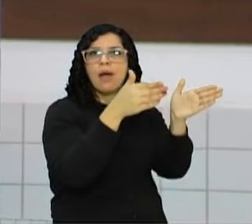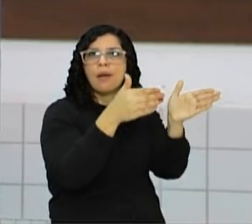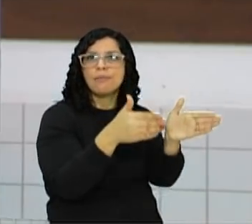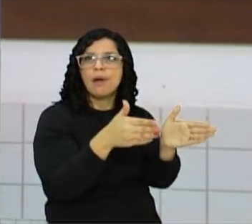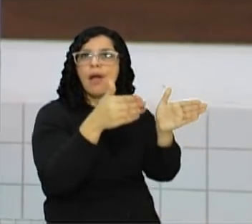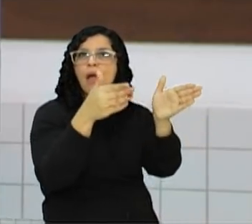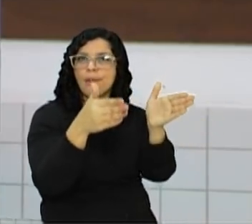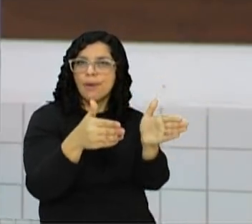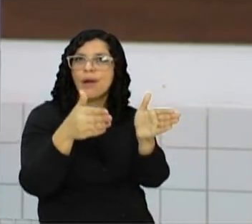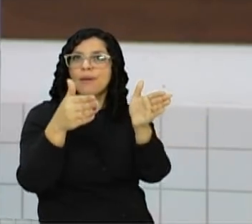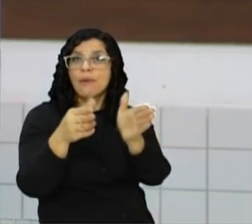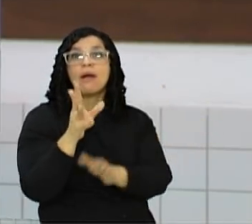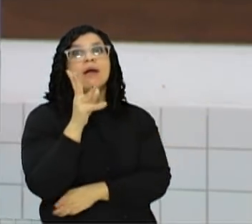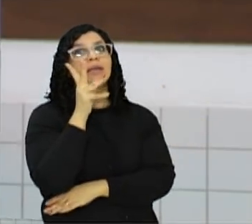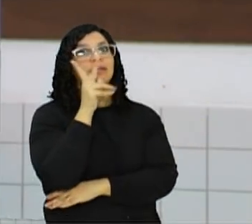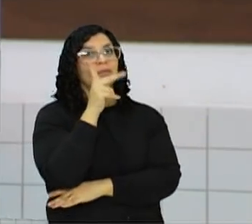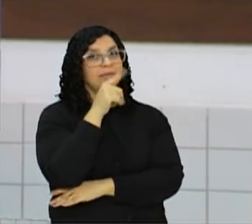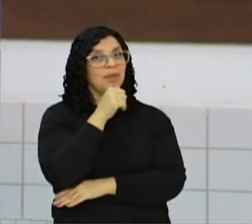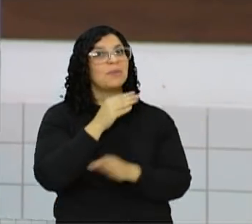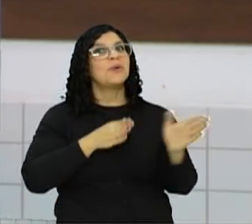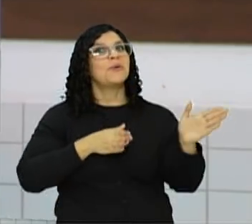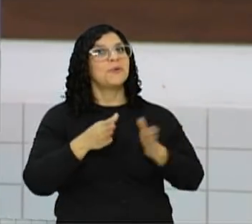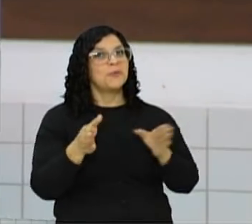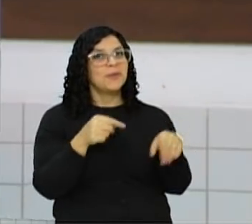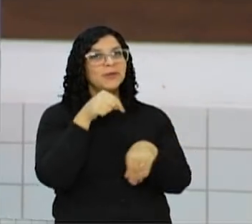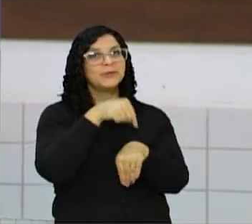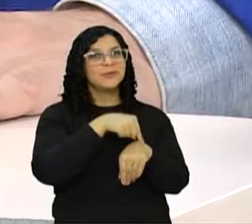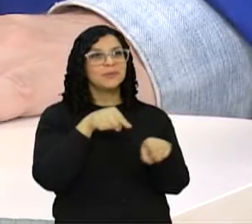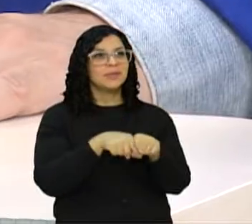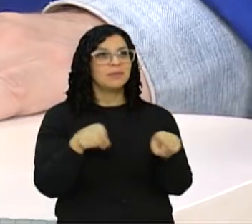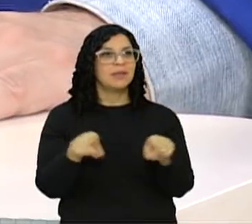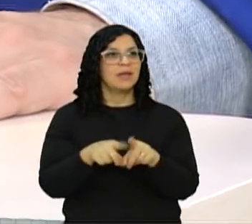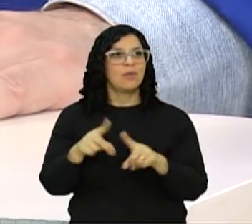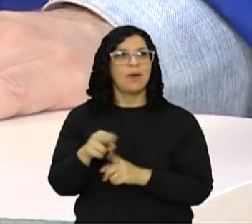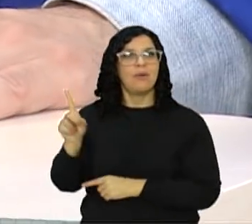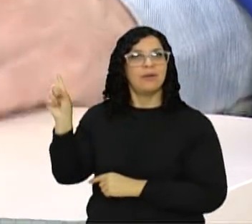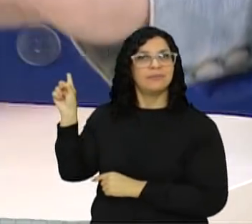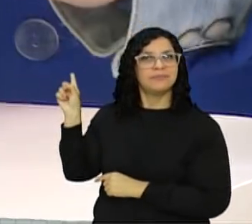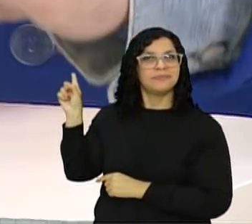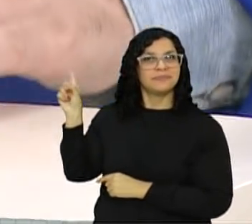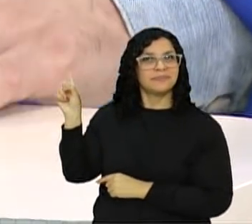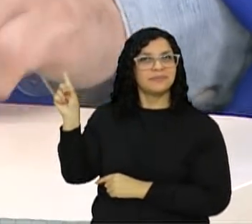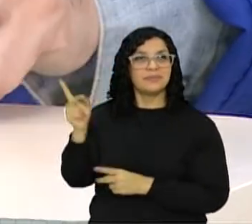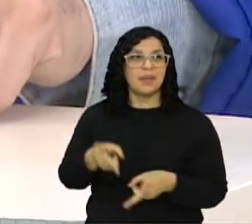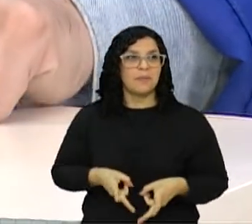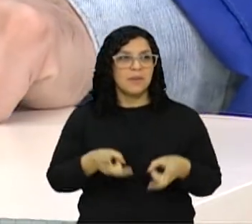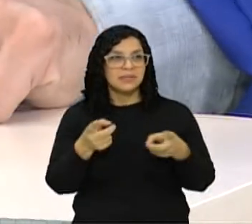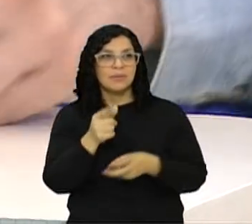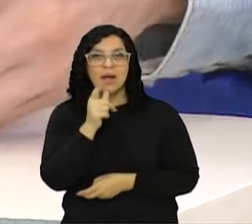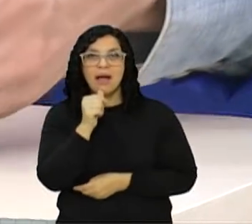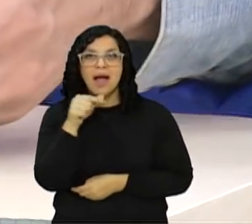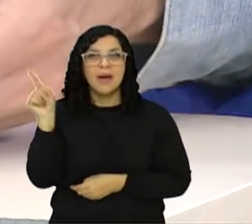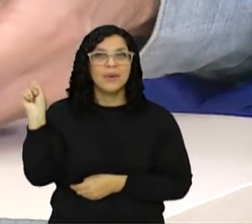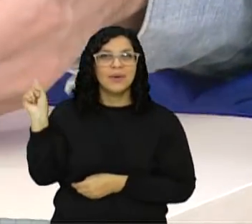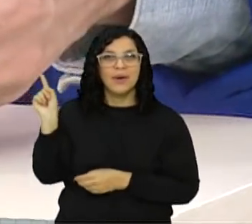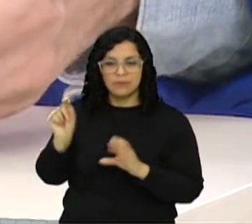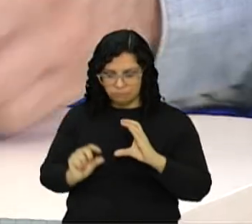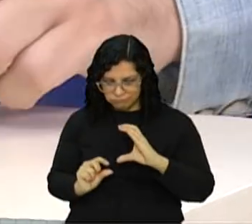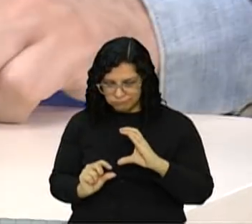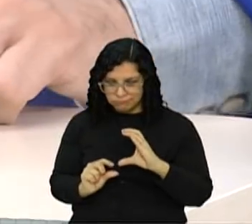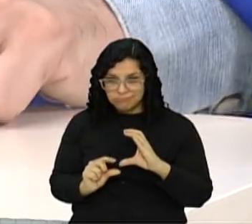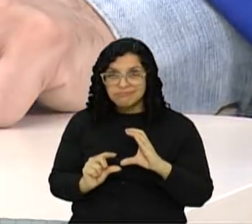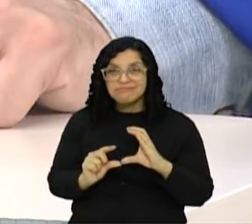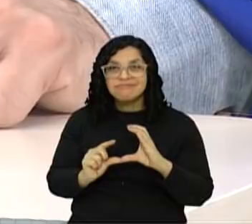etapas demora um certo período de tempo, como está aqui acontecendo conosco. Então, percebam, no final,